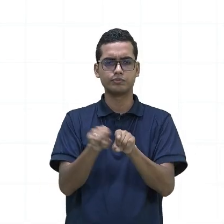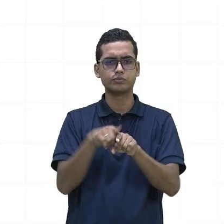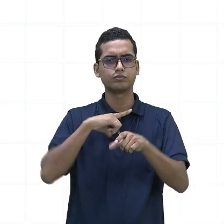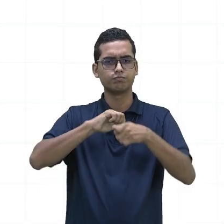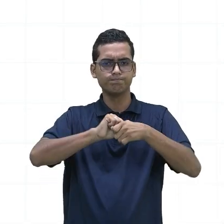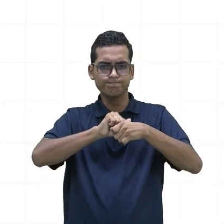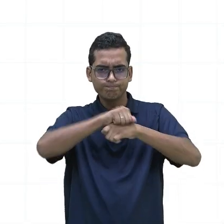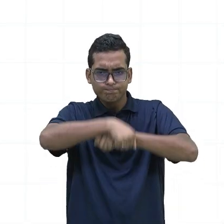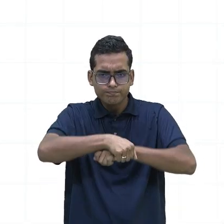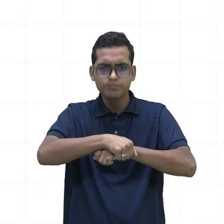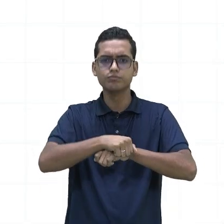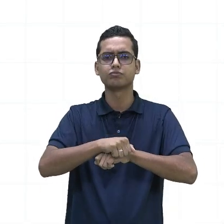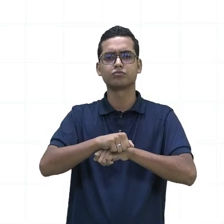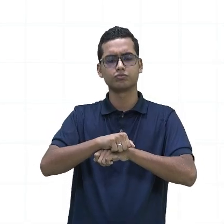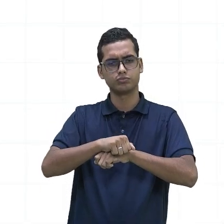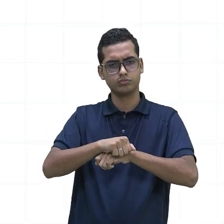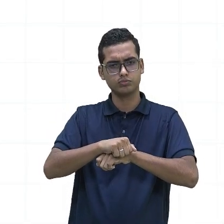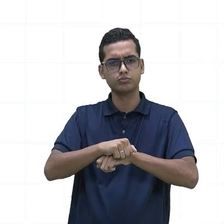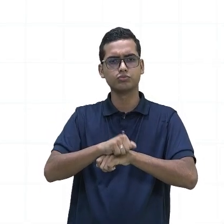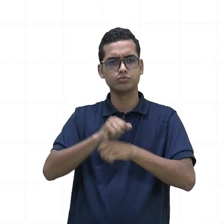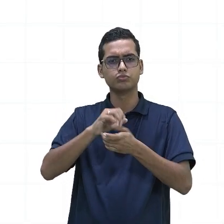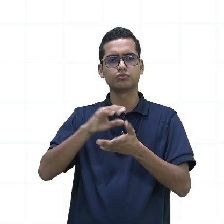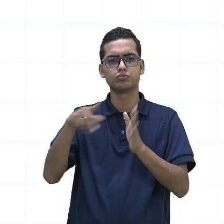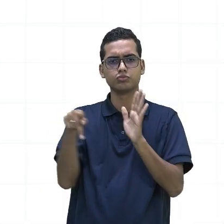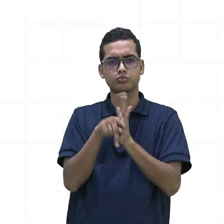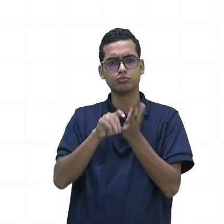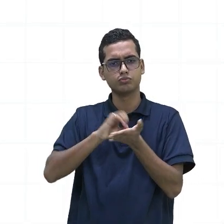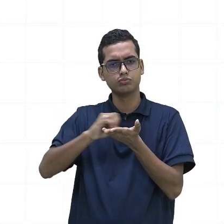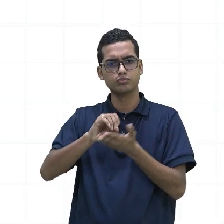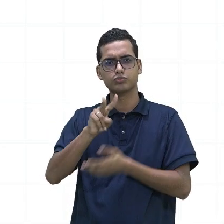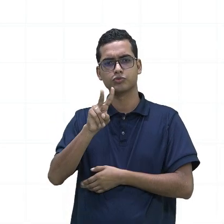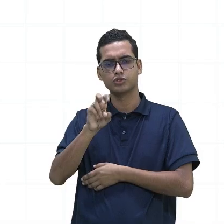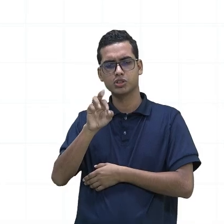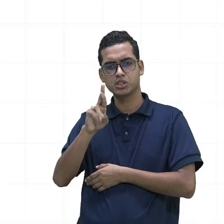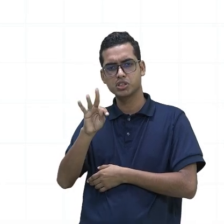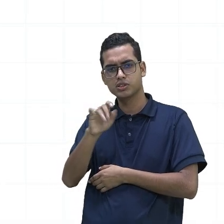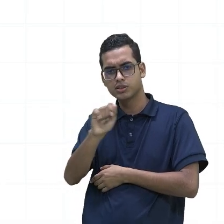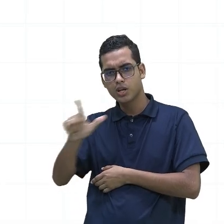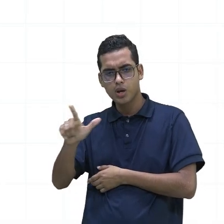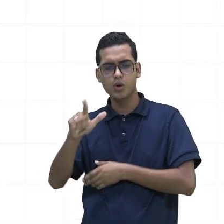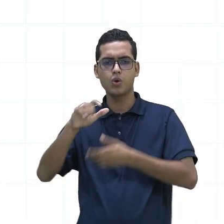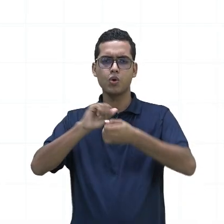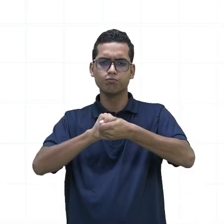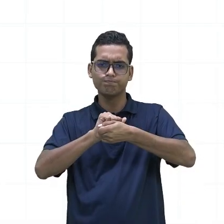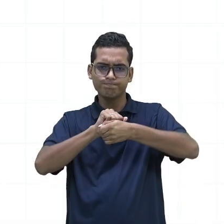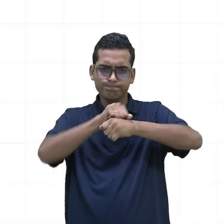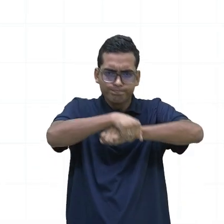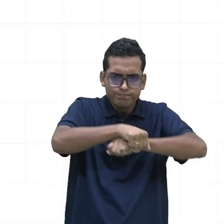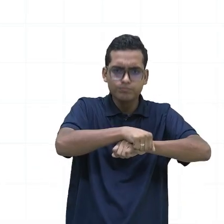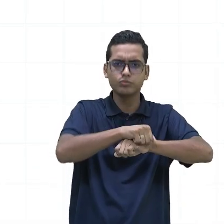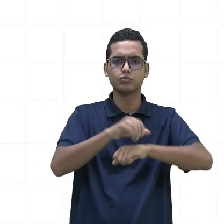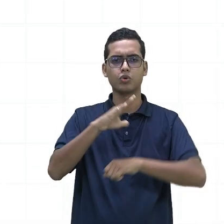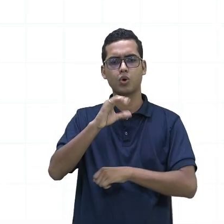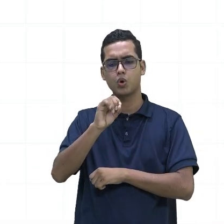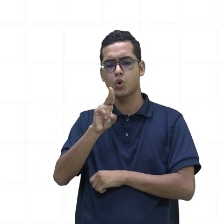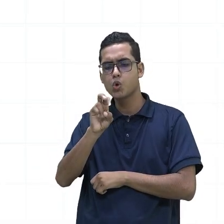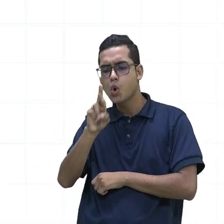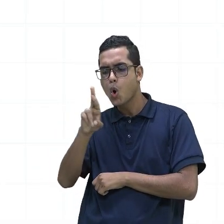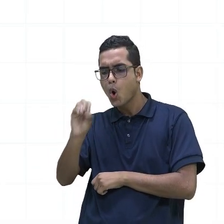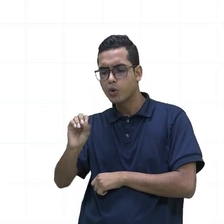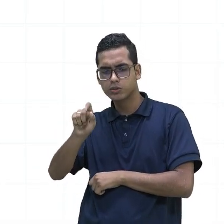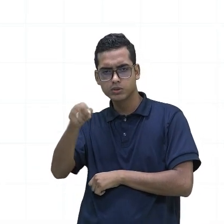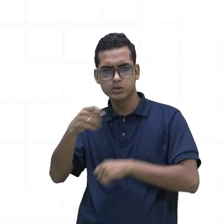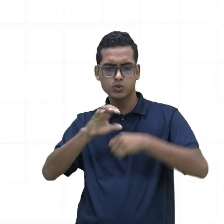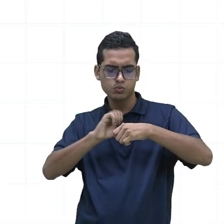então, essa industrialização desses couros vegetais serem utilizados em produção de